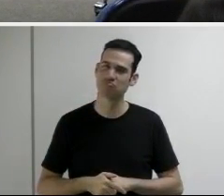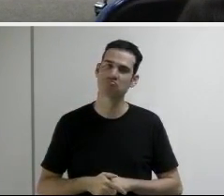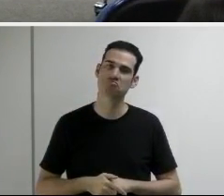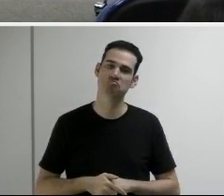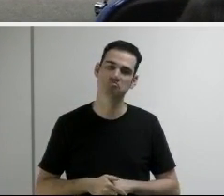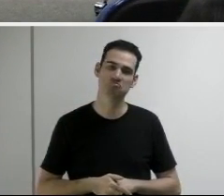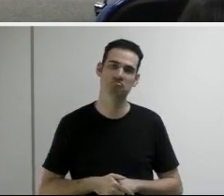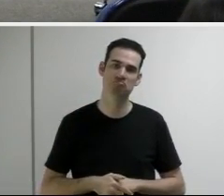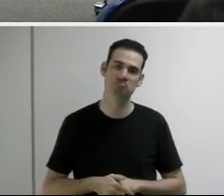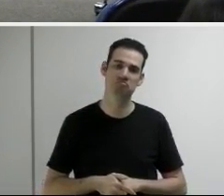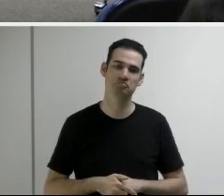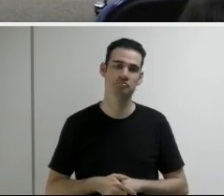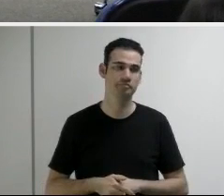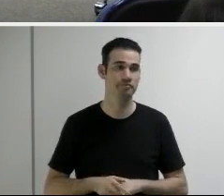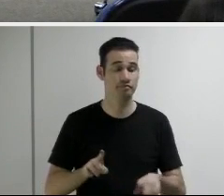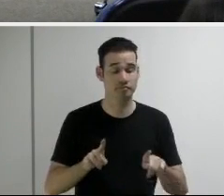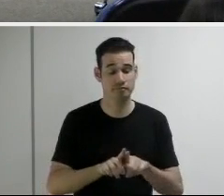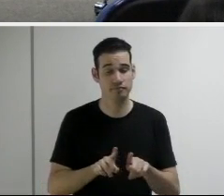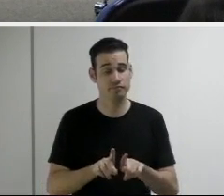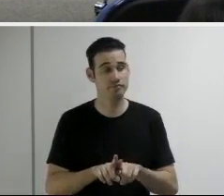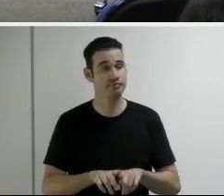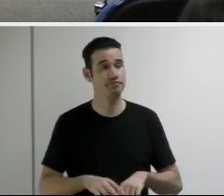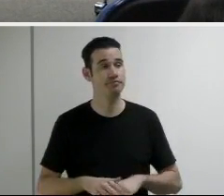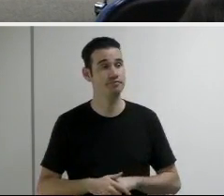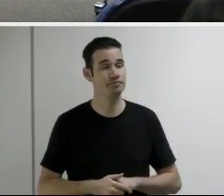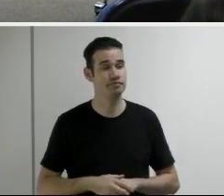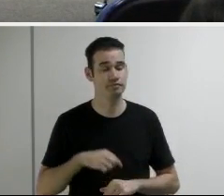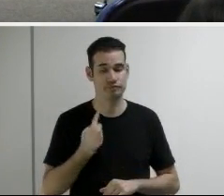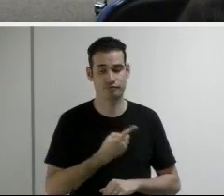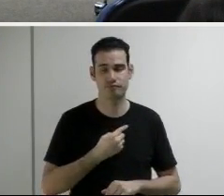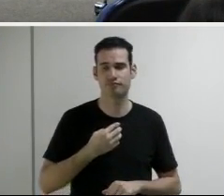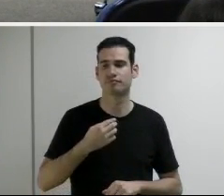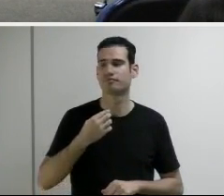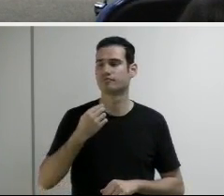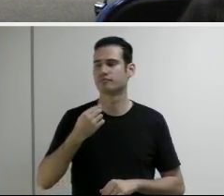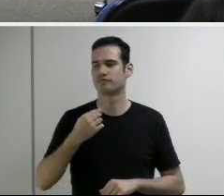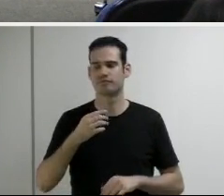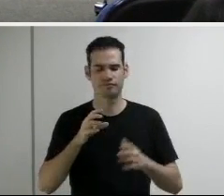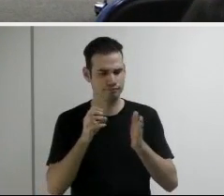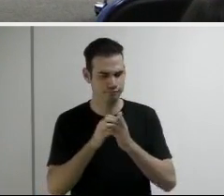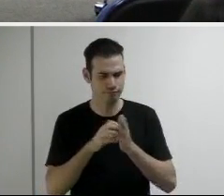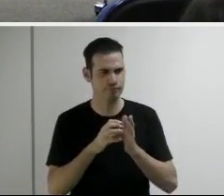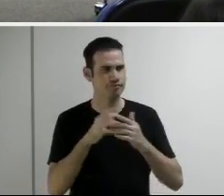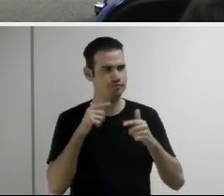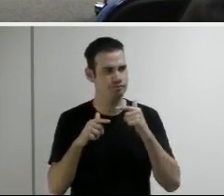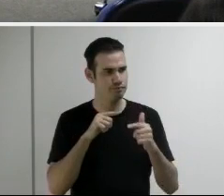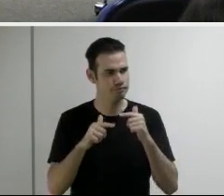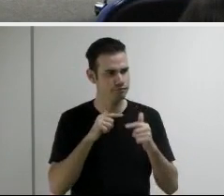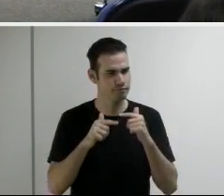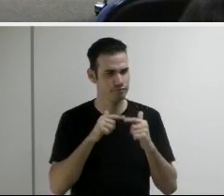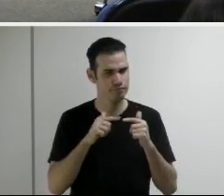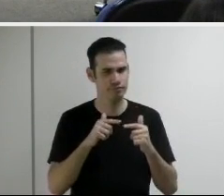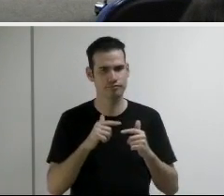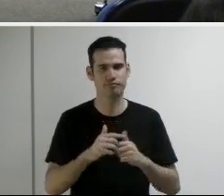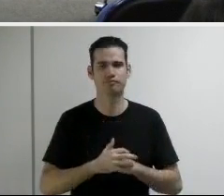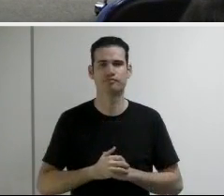Bom, só um pequeno esclarecimento, né? Nós somos consultores legislativos, funcionários públicos, atuamos de uma maneira